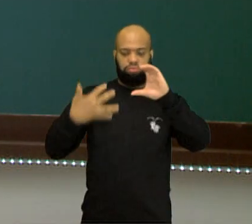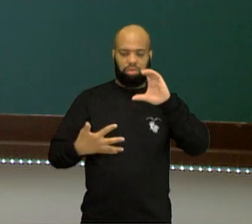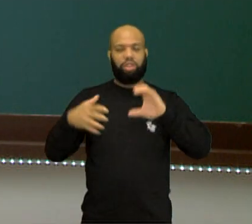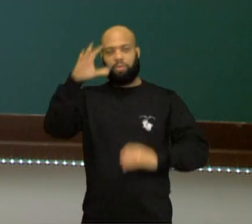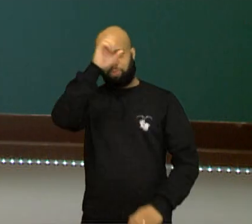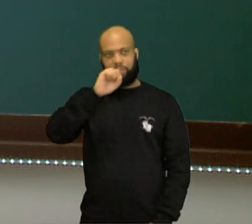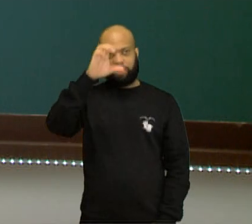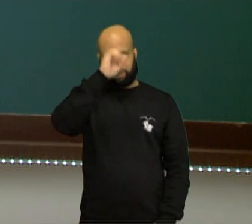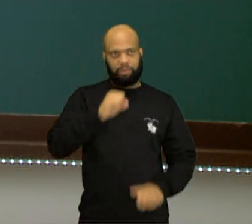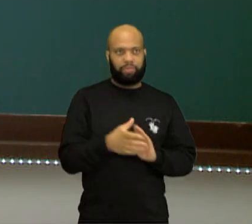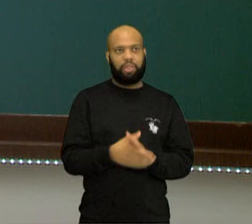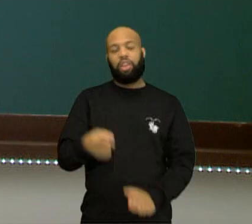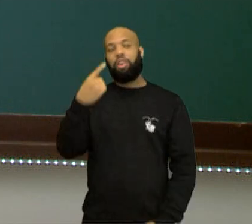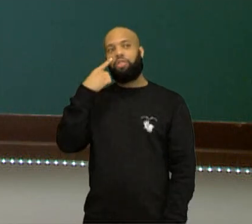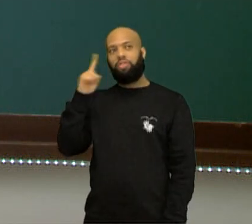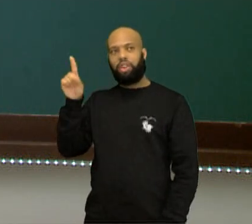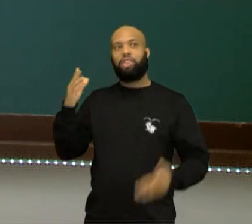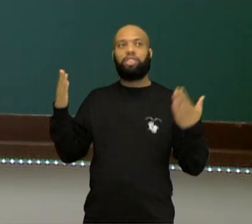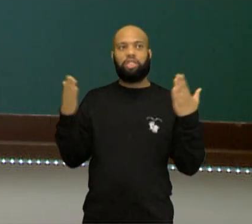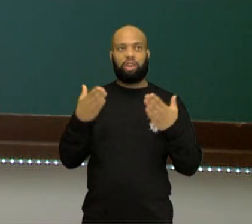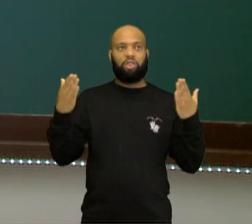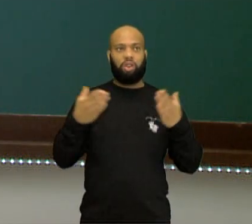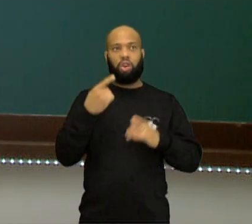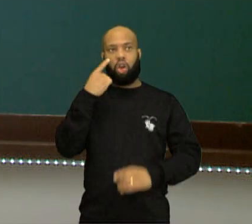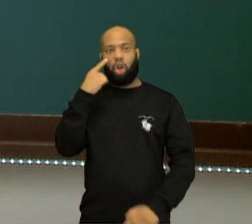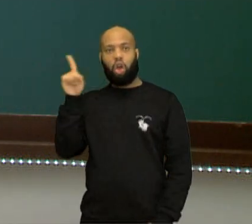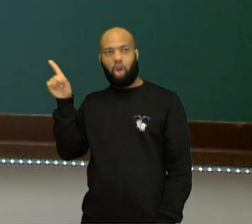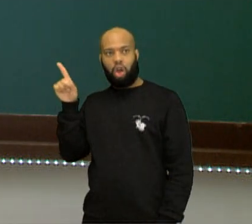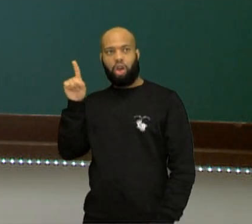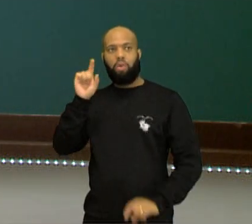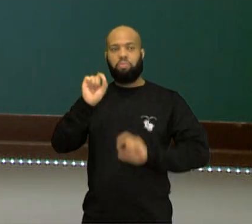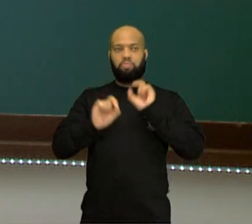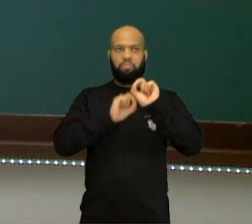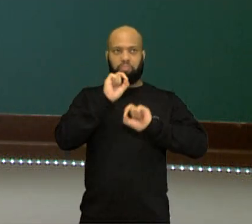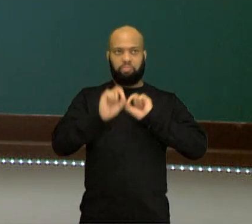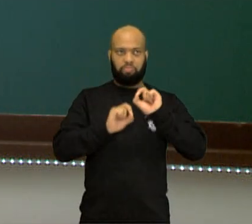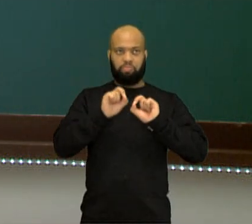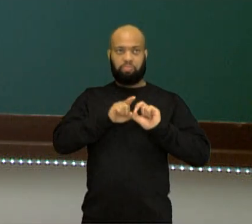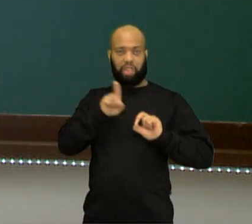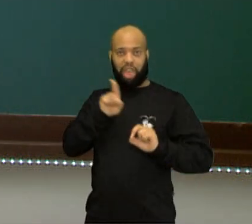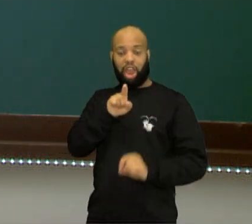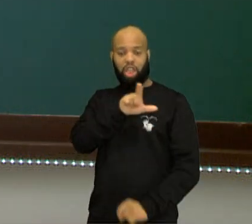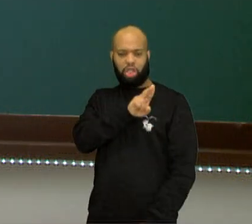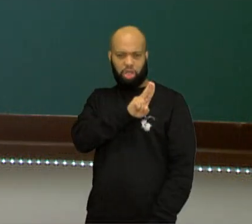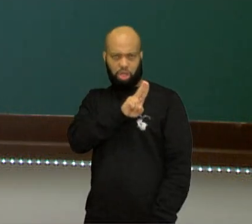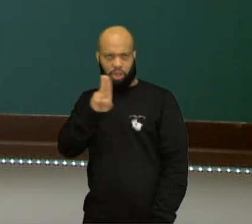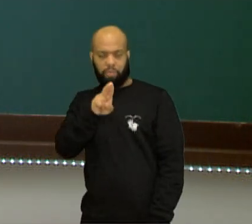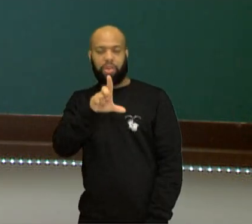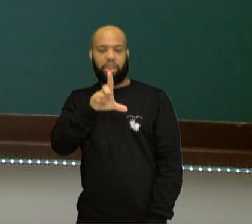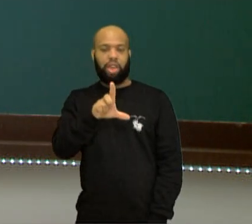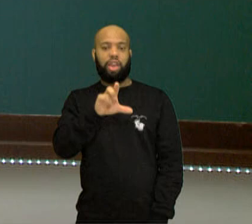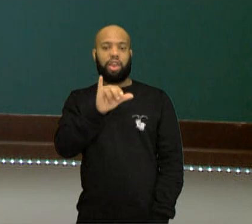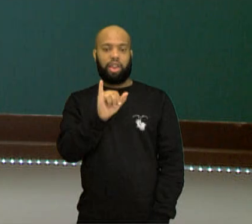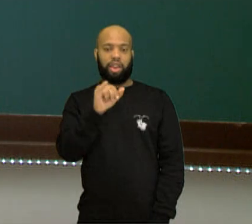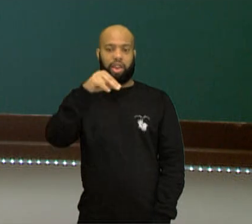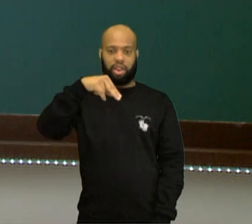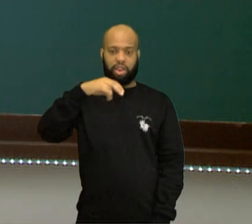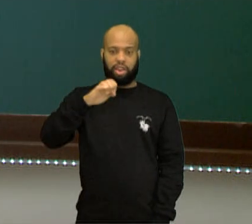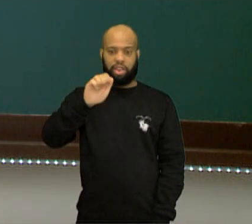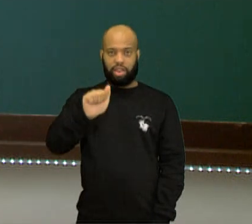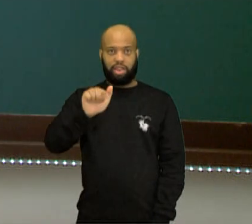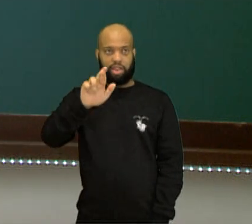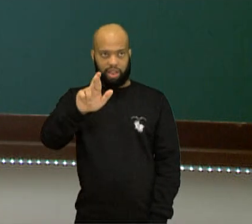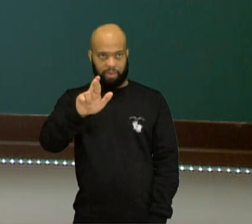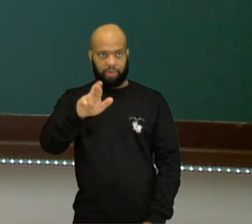lá! Então aqui nós temos a função linear. Na função linear, o que que acontece? Olha só, presta bastante